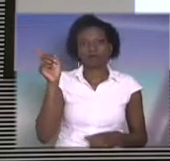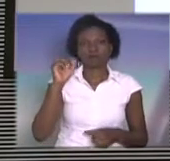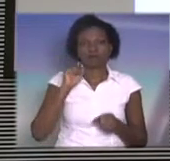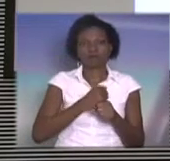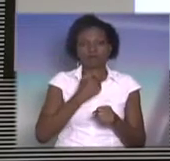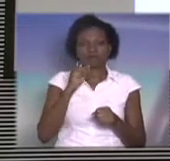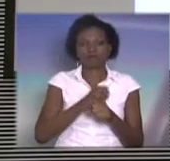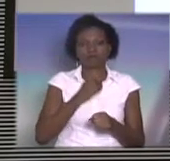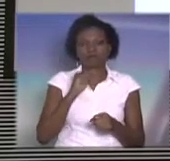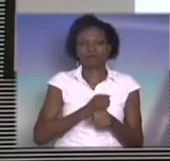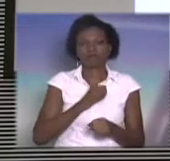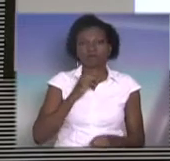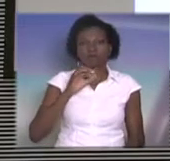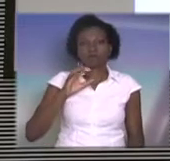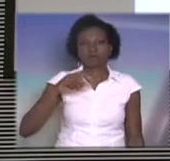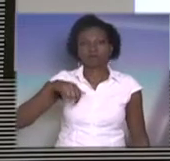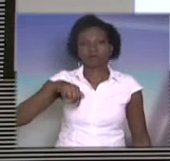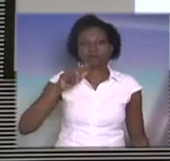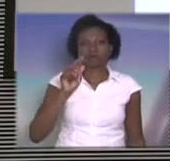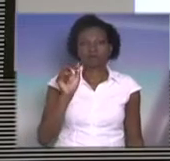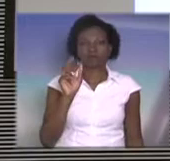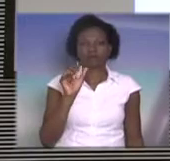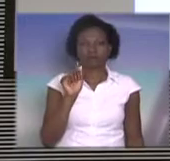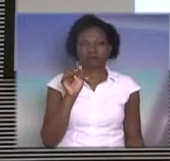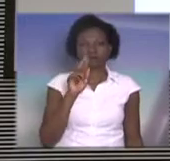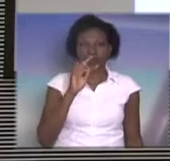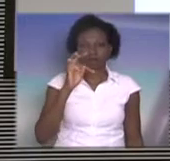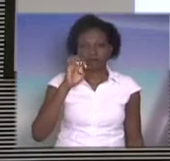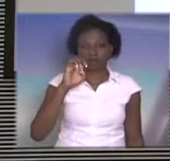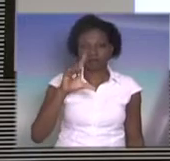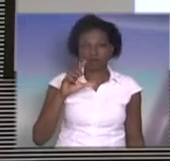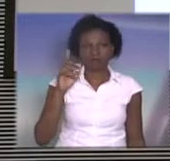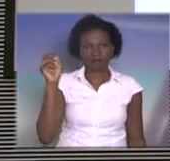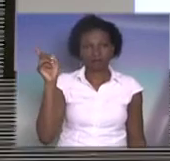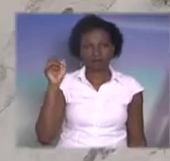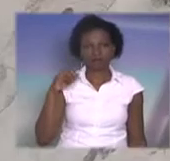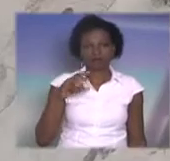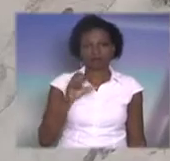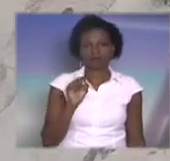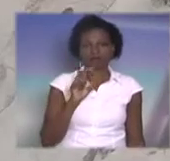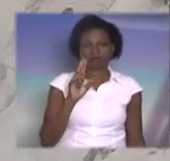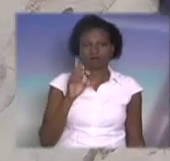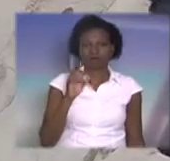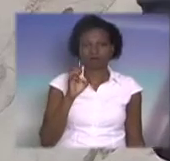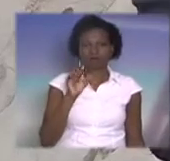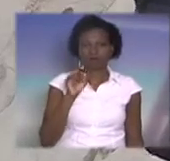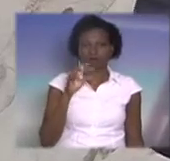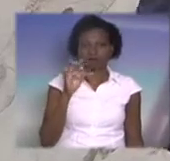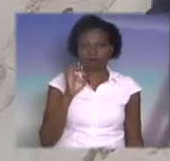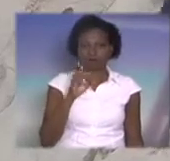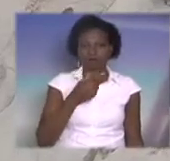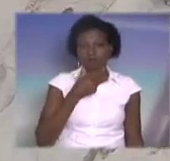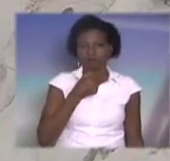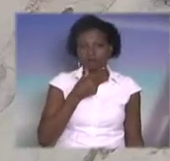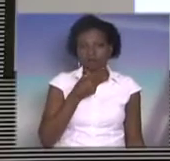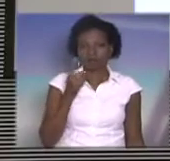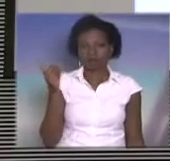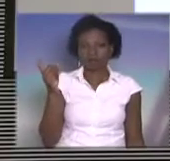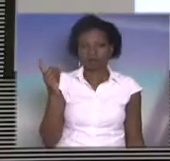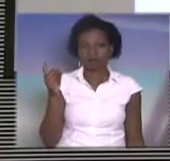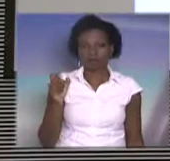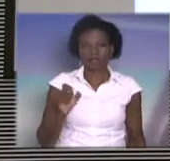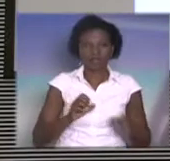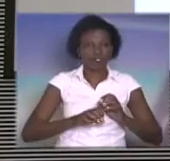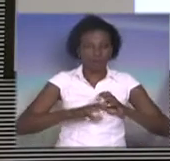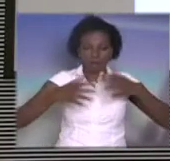construção do Comando Militar, do quartel do Comando Militar Sudeste, à época, Comando Militar do 2º Exército, esse menino foi